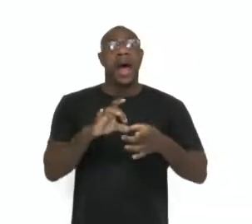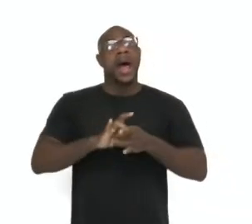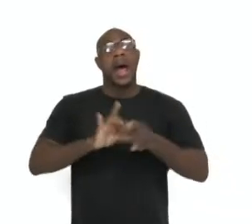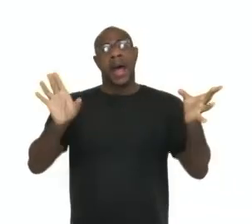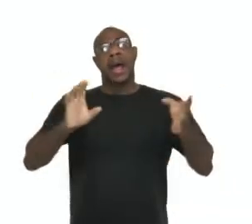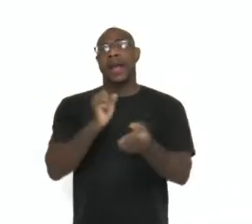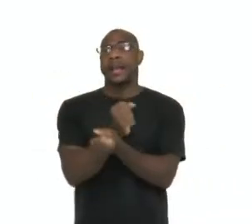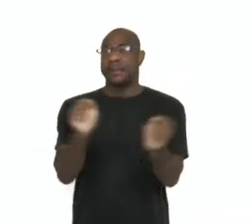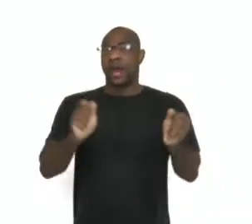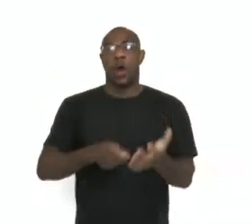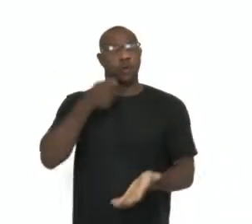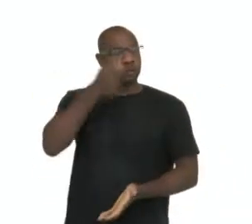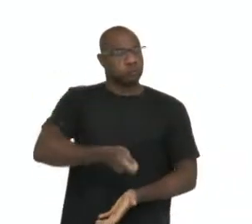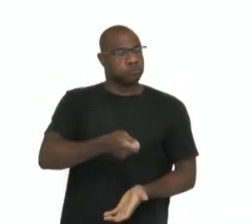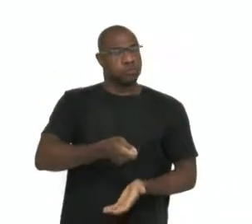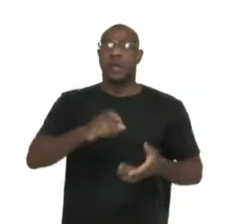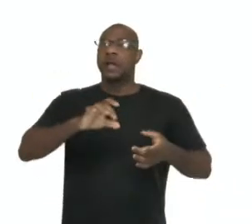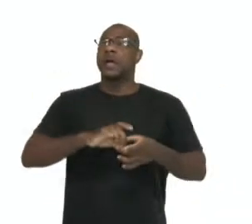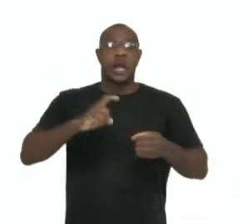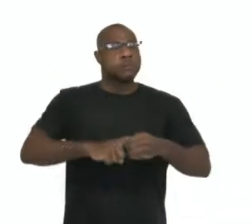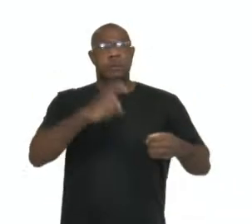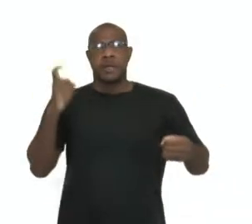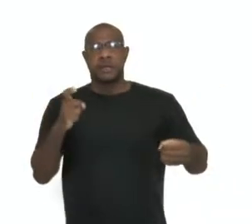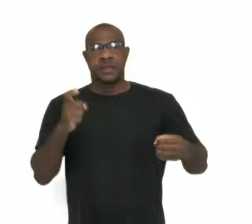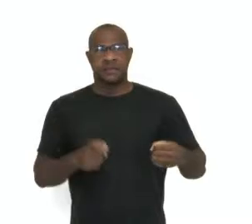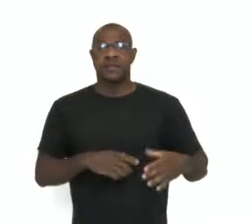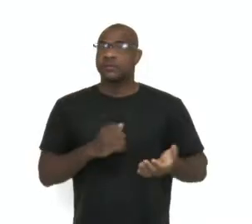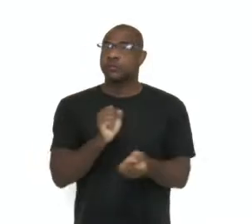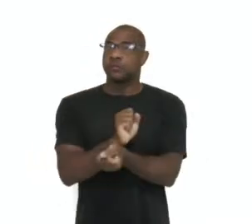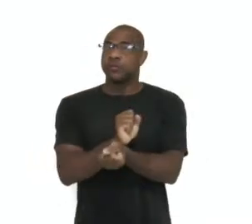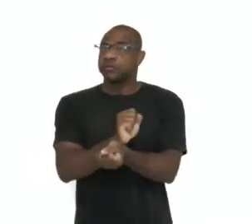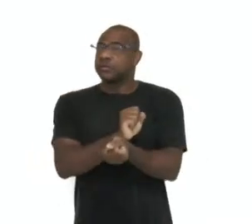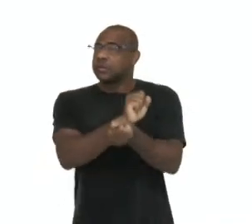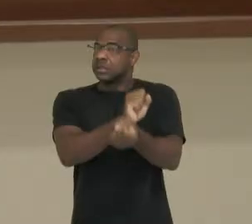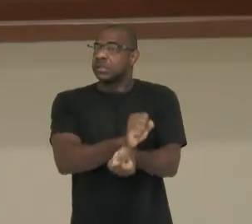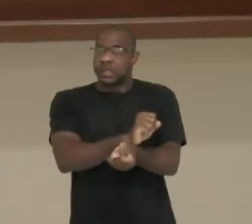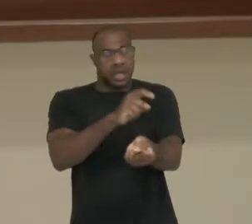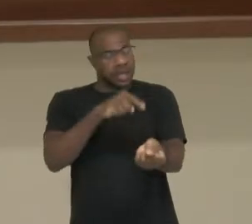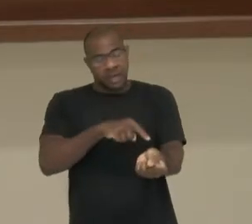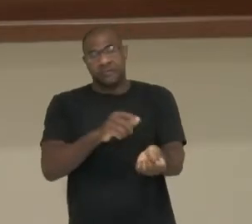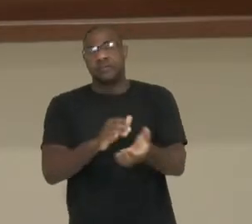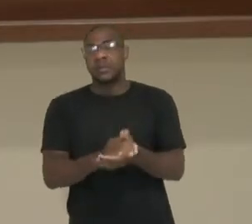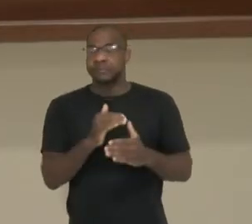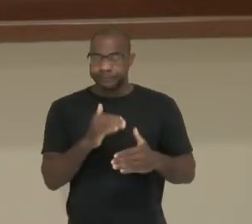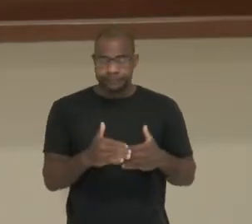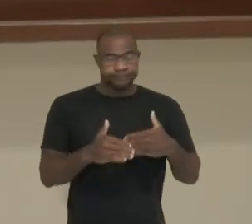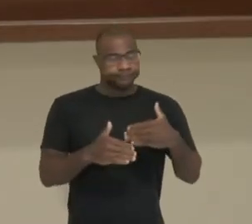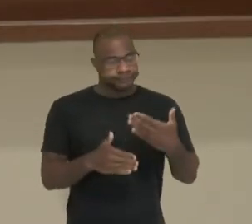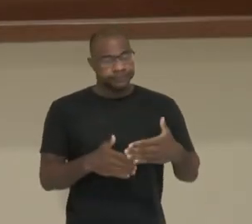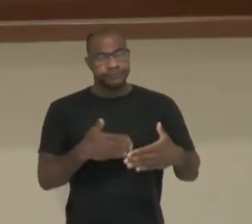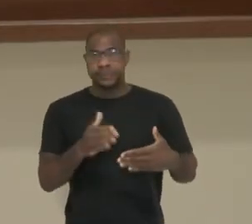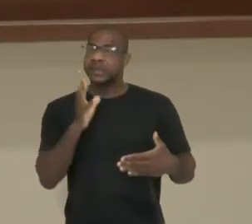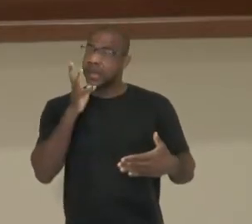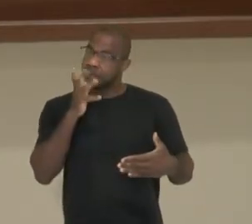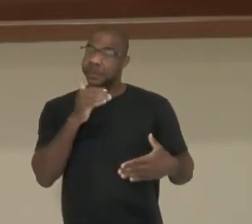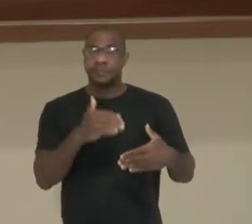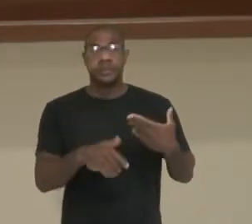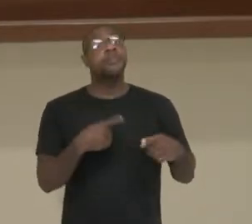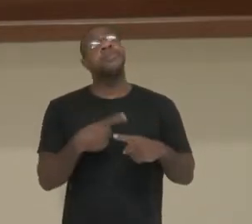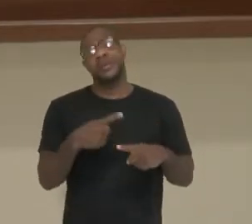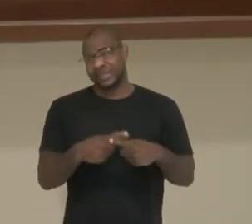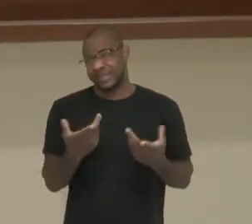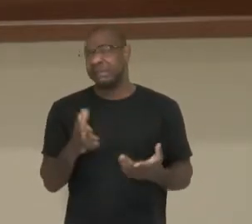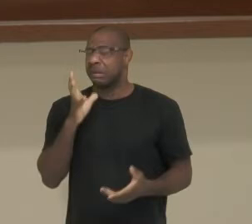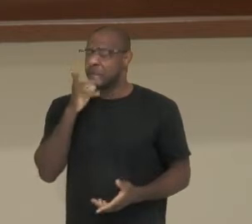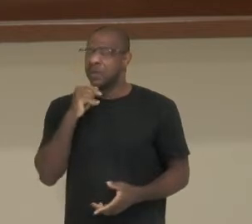liberdade, a autonomia, a independência desses escravos, e de maneira gradual, porque a gente levou